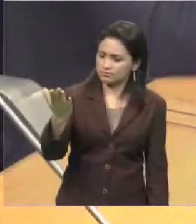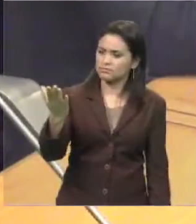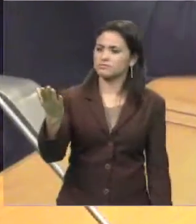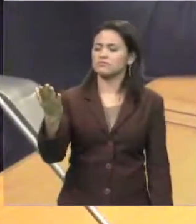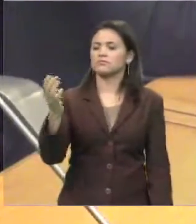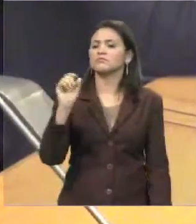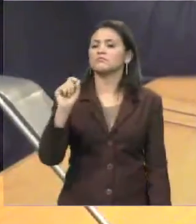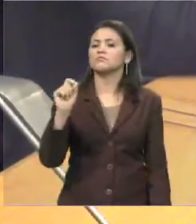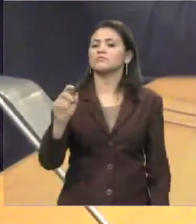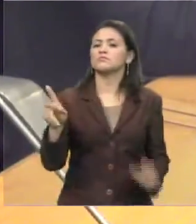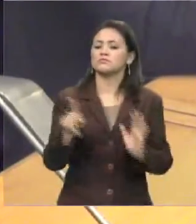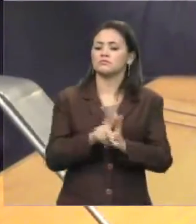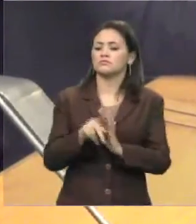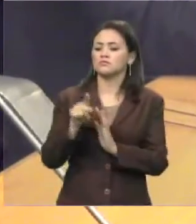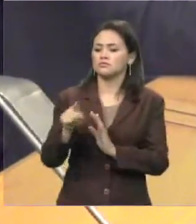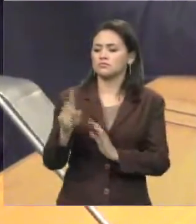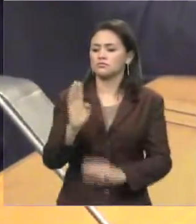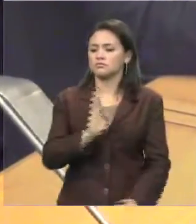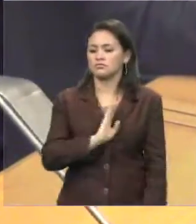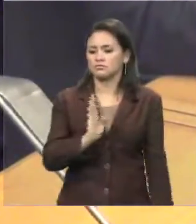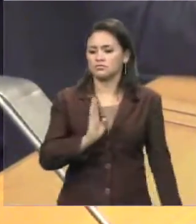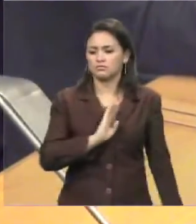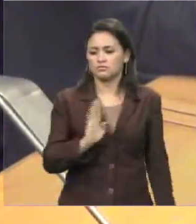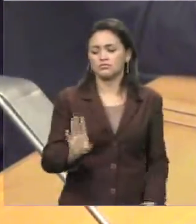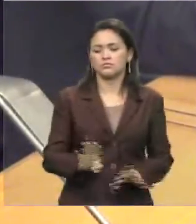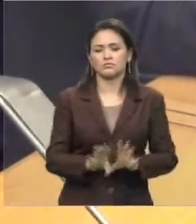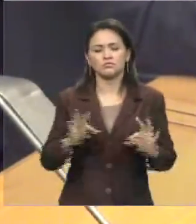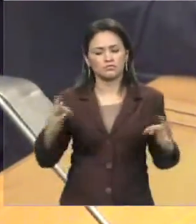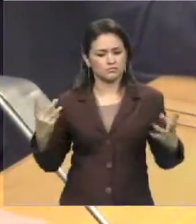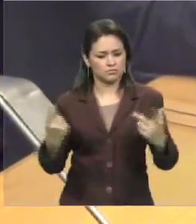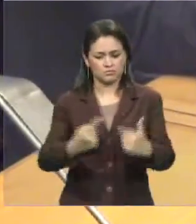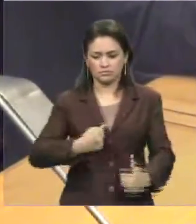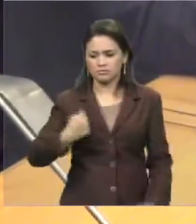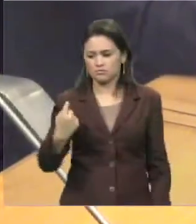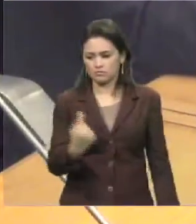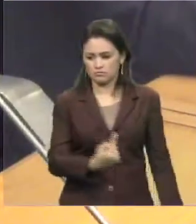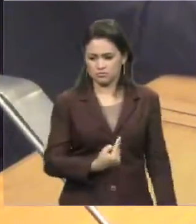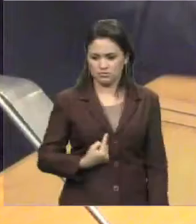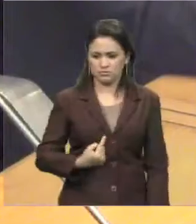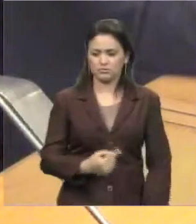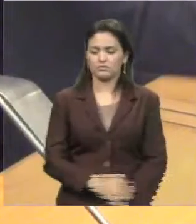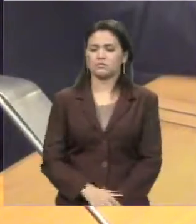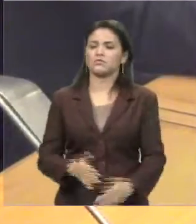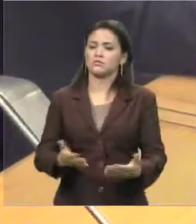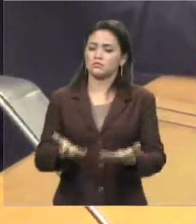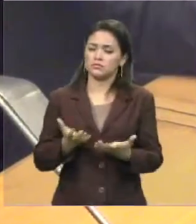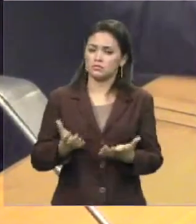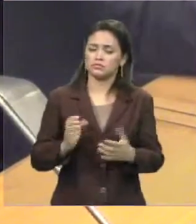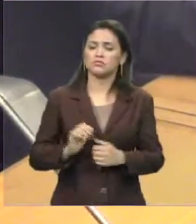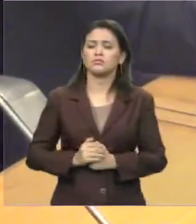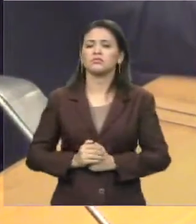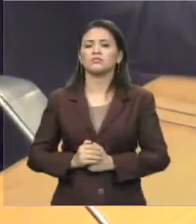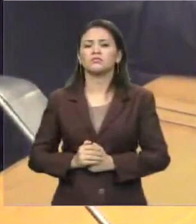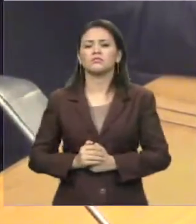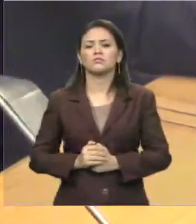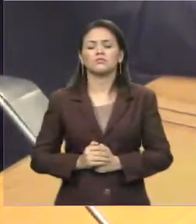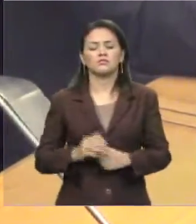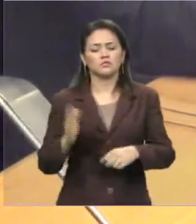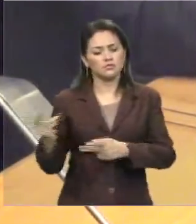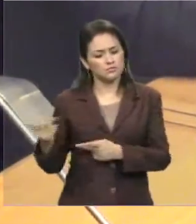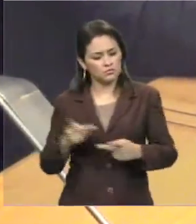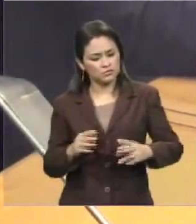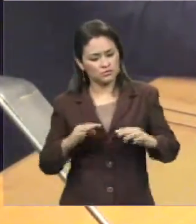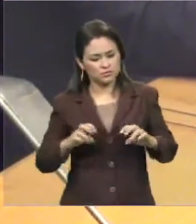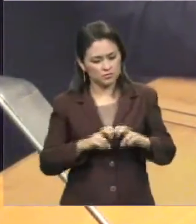é de lá de Bacabal, como de todos nós. Então, eu queria colocar a Comissão de Saúde